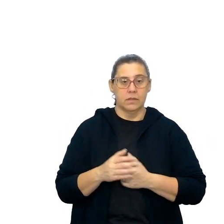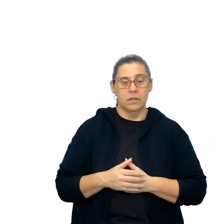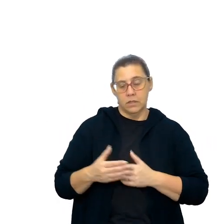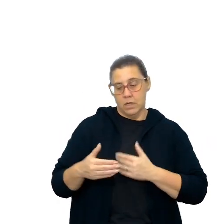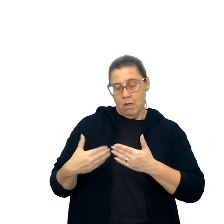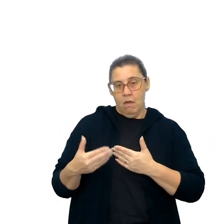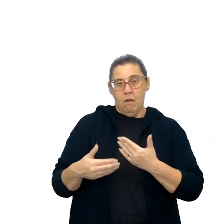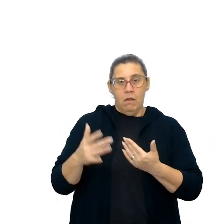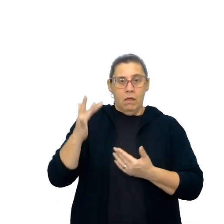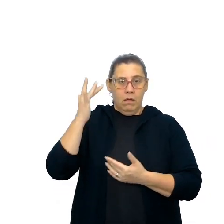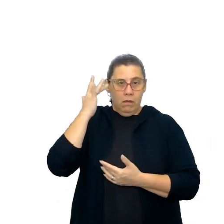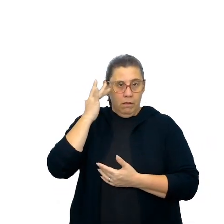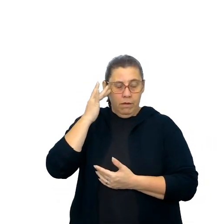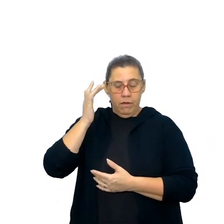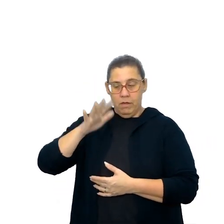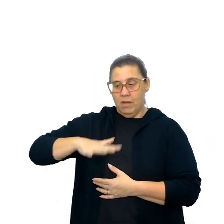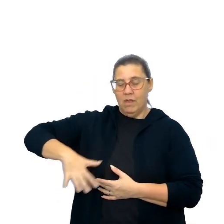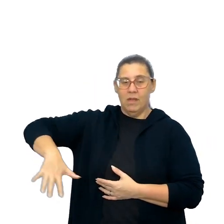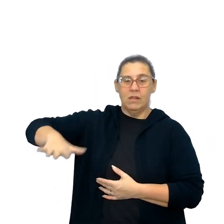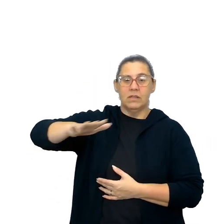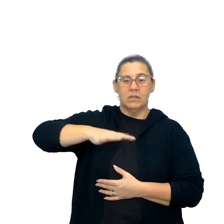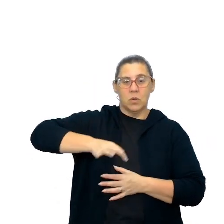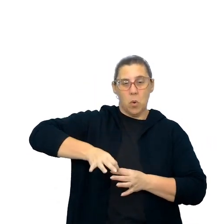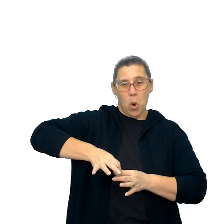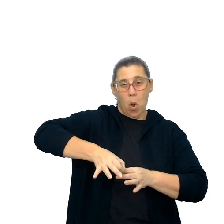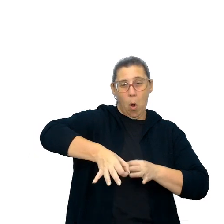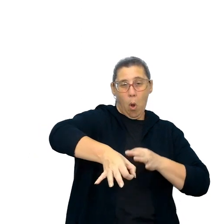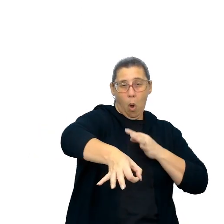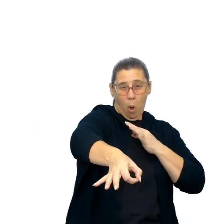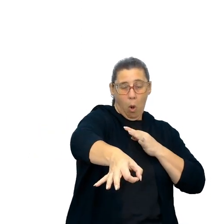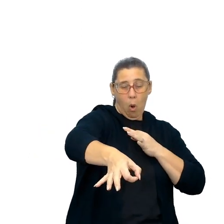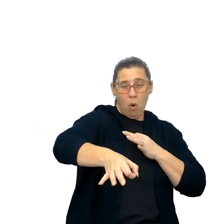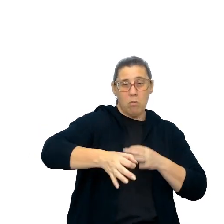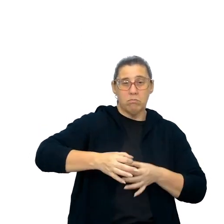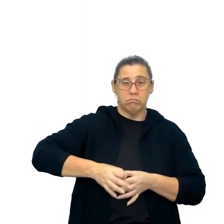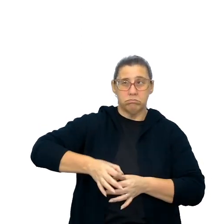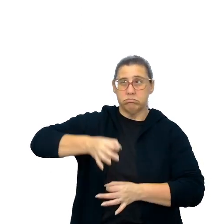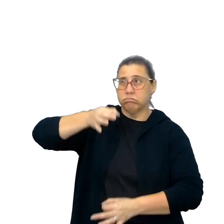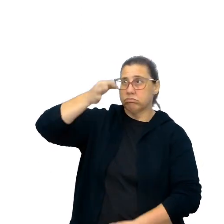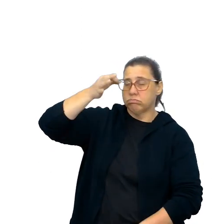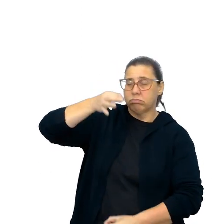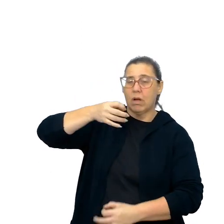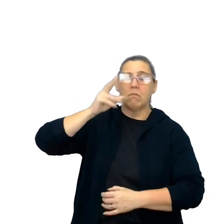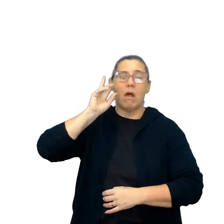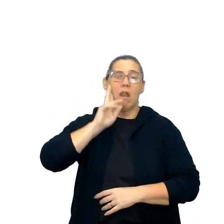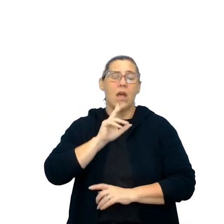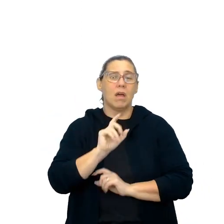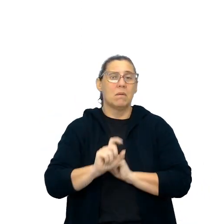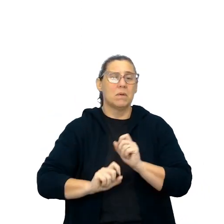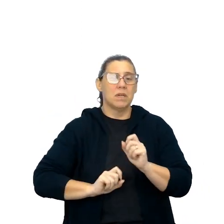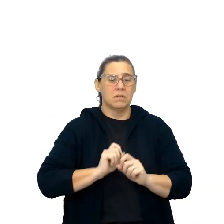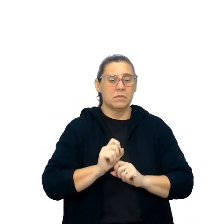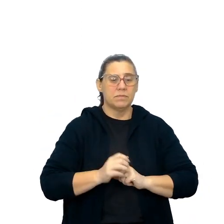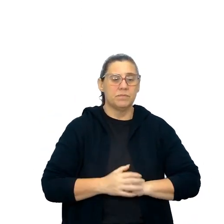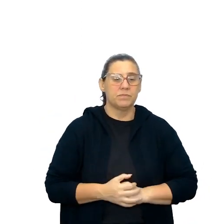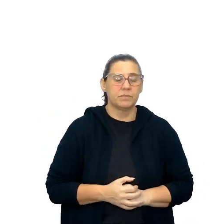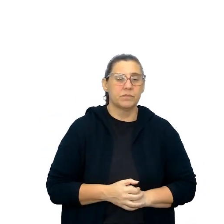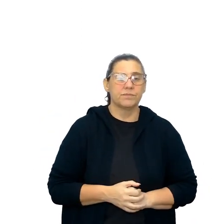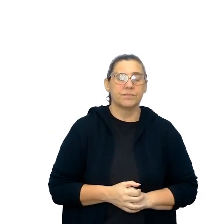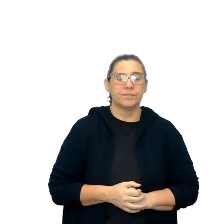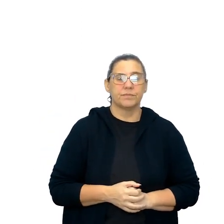do raciocínio espacial, noção de comprimento e distância, né, a gente precisa ressaltar que,